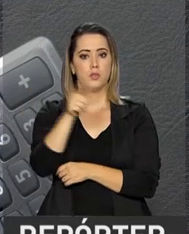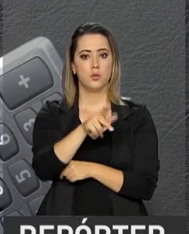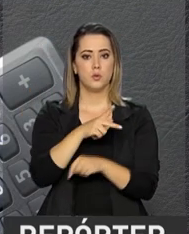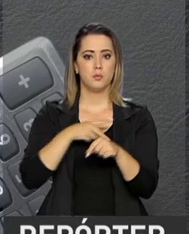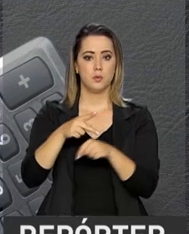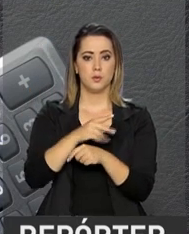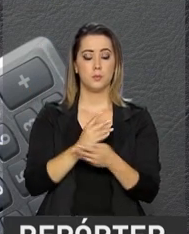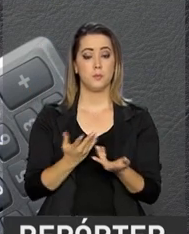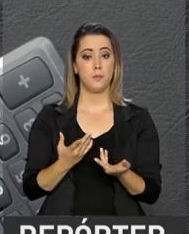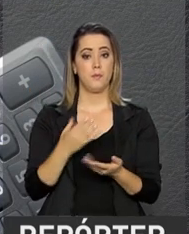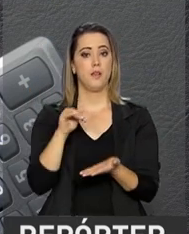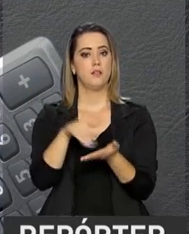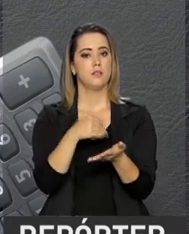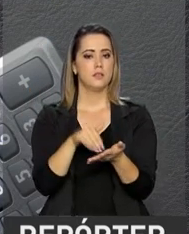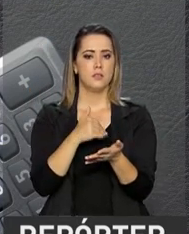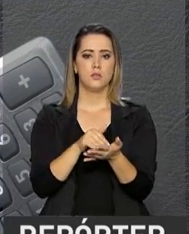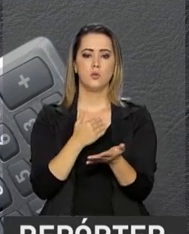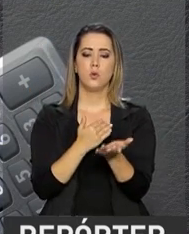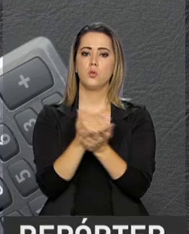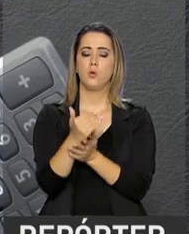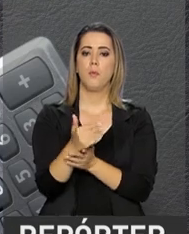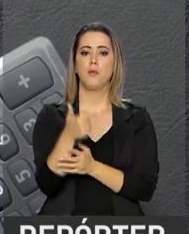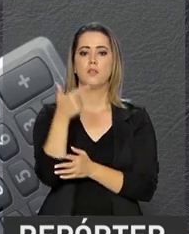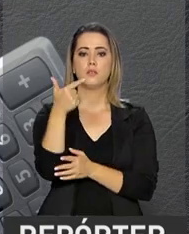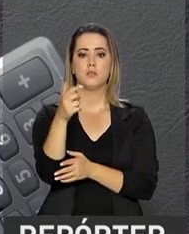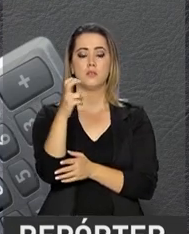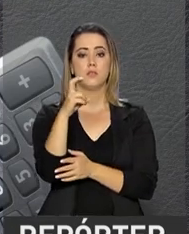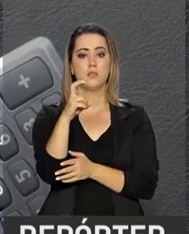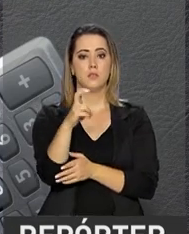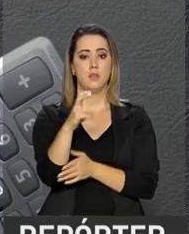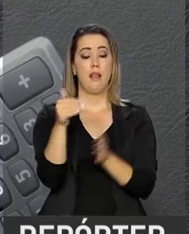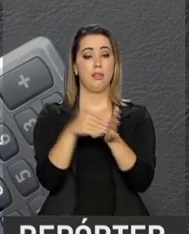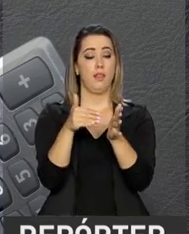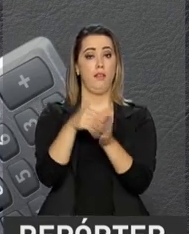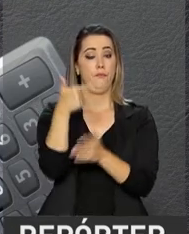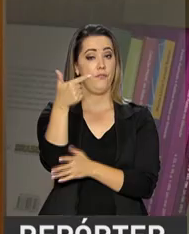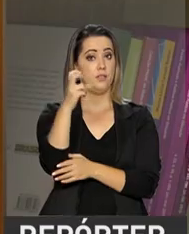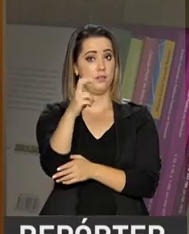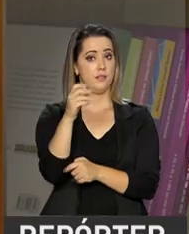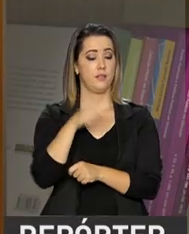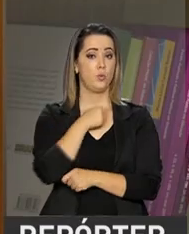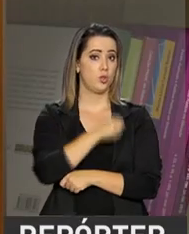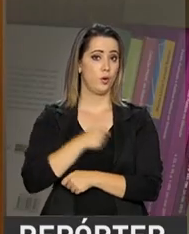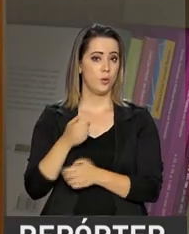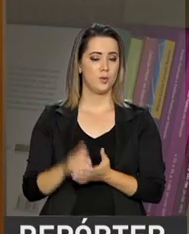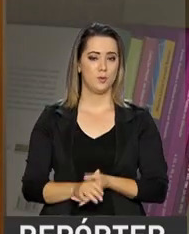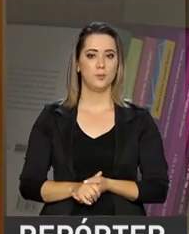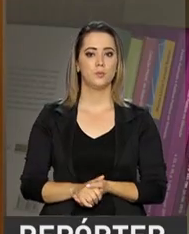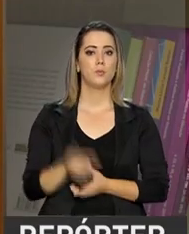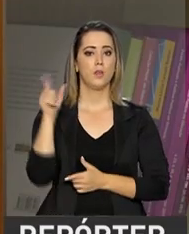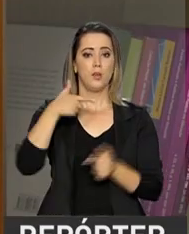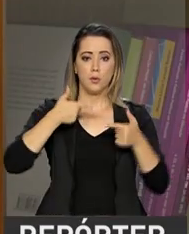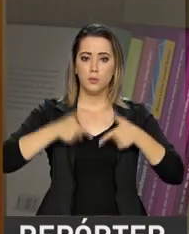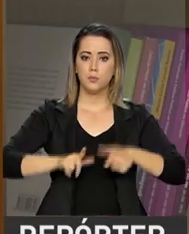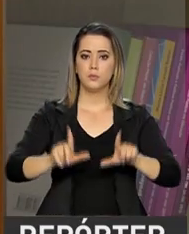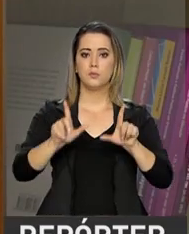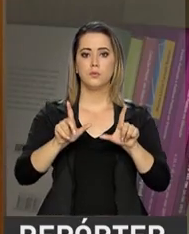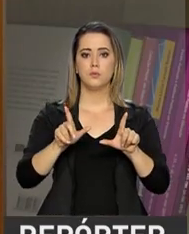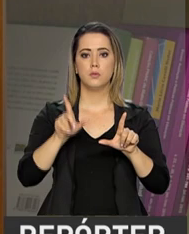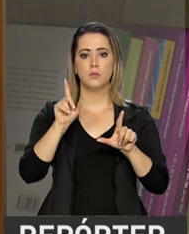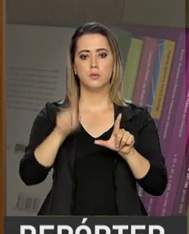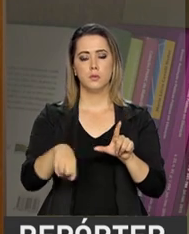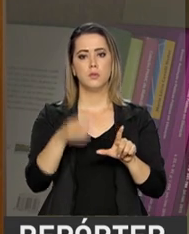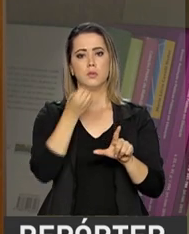exterior as inscrições estão abertas até o dia 25 de agosto é um prêmio que valoriza